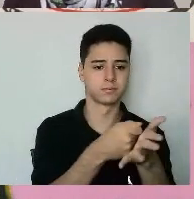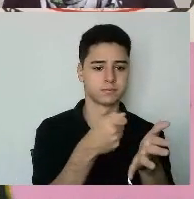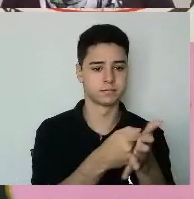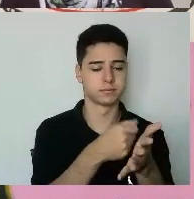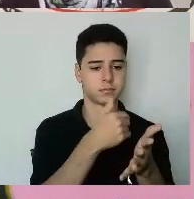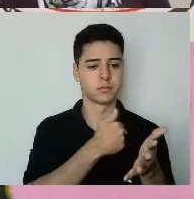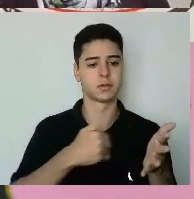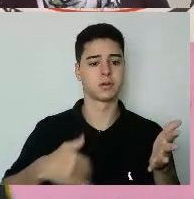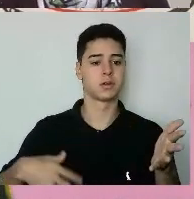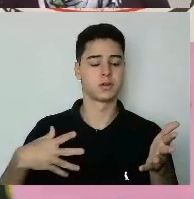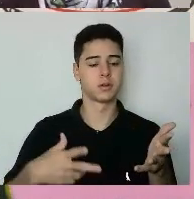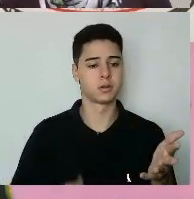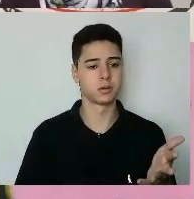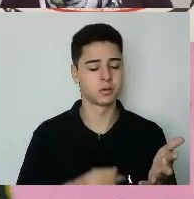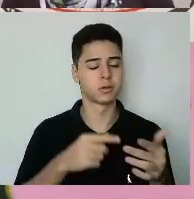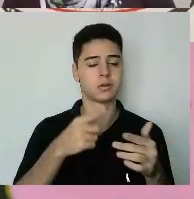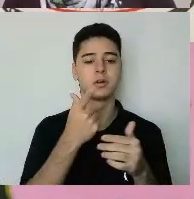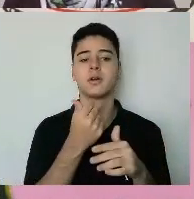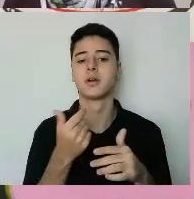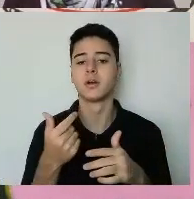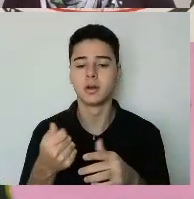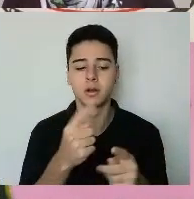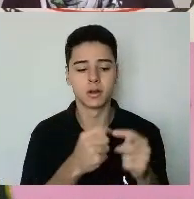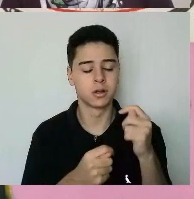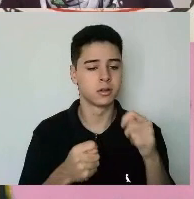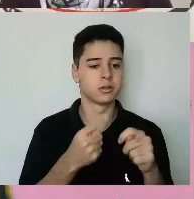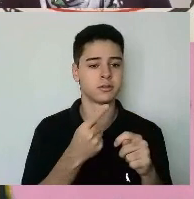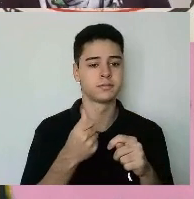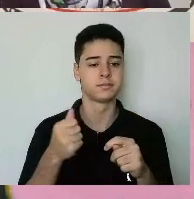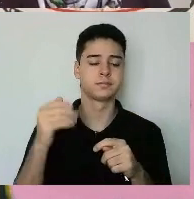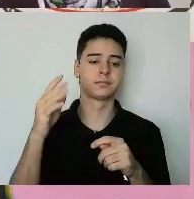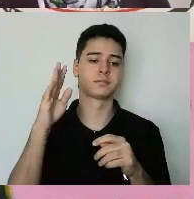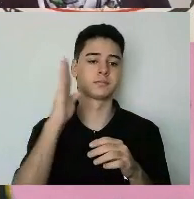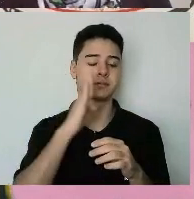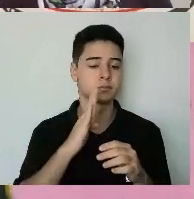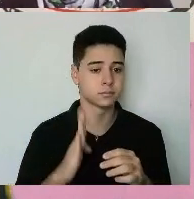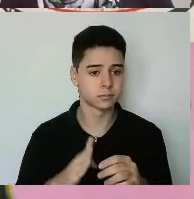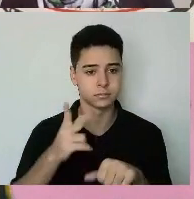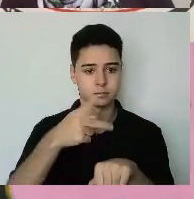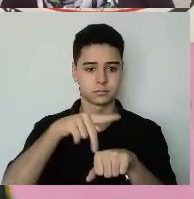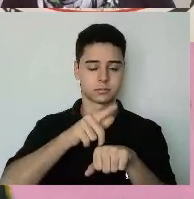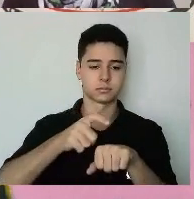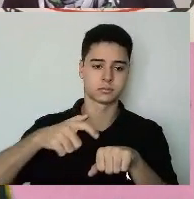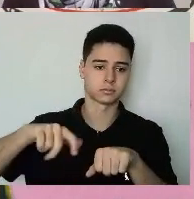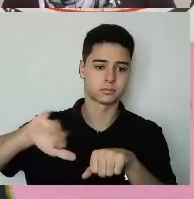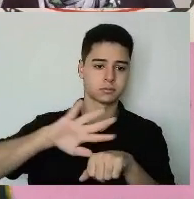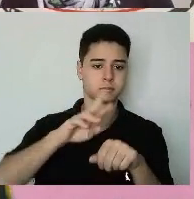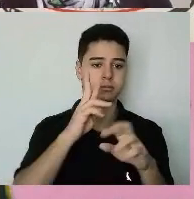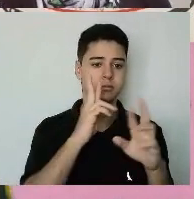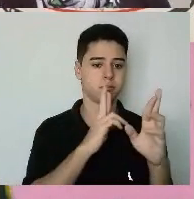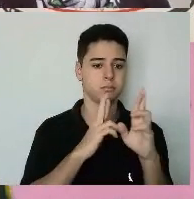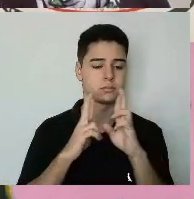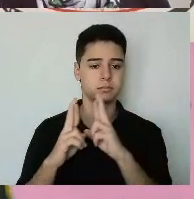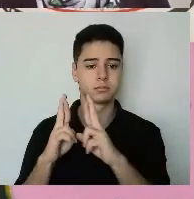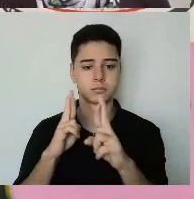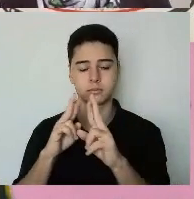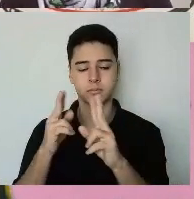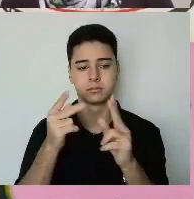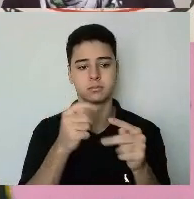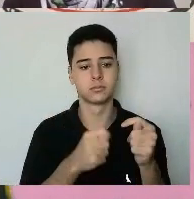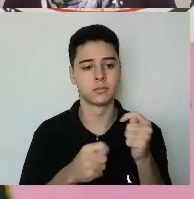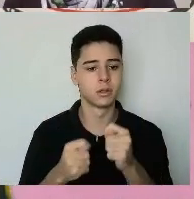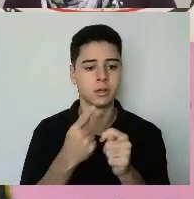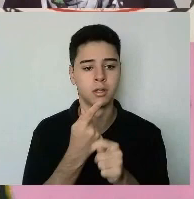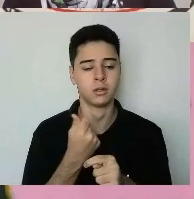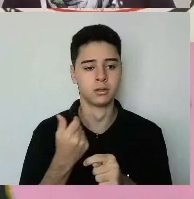e a dependência econômica do Brasil no cenário internacional, as relações, né, econômicas que